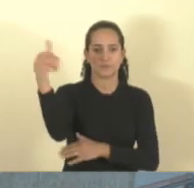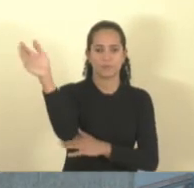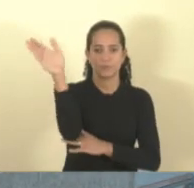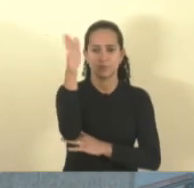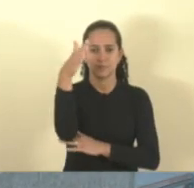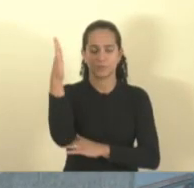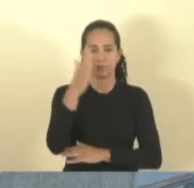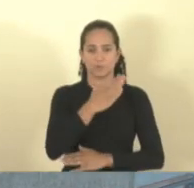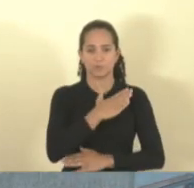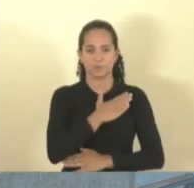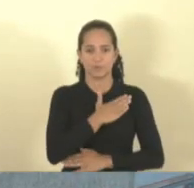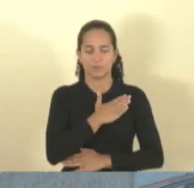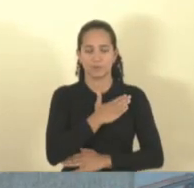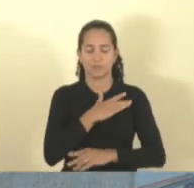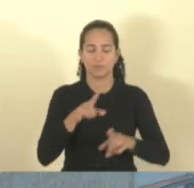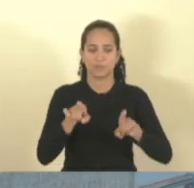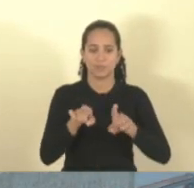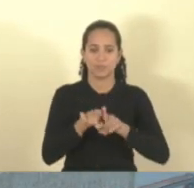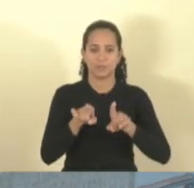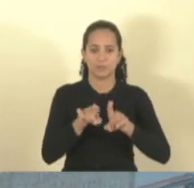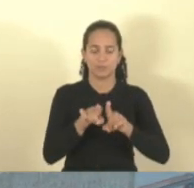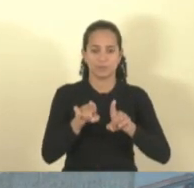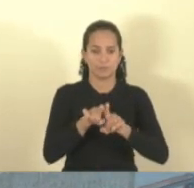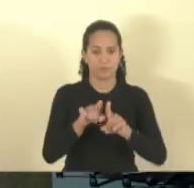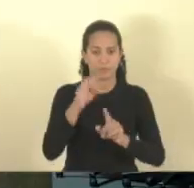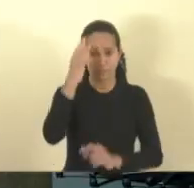e o Hino do Estado do Espírito Santo.